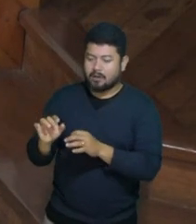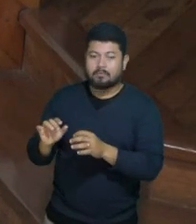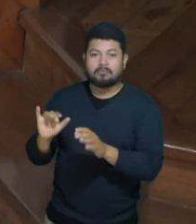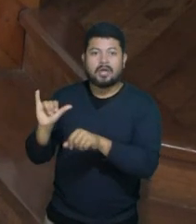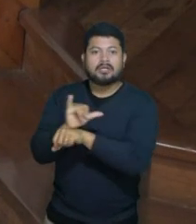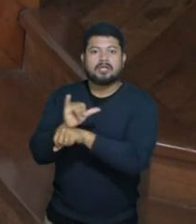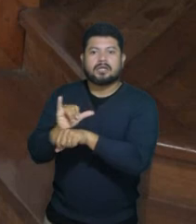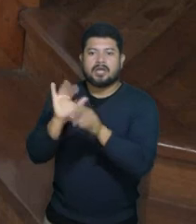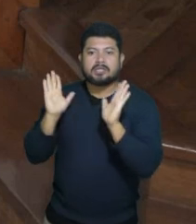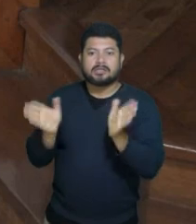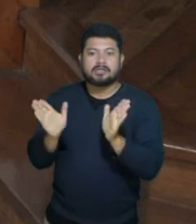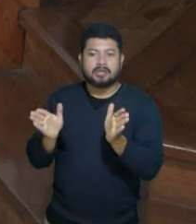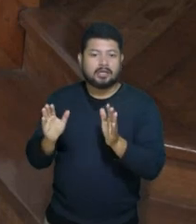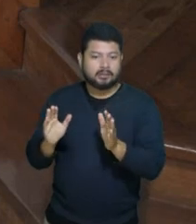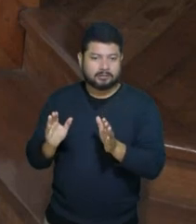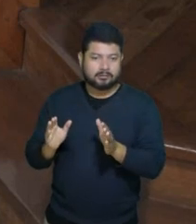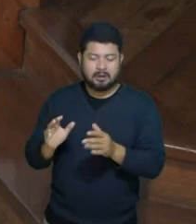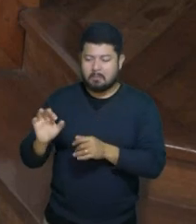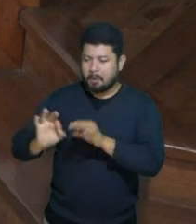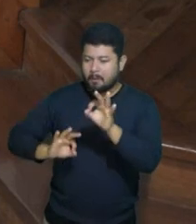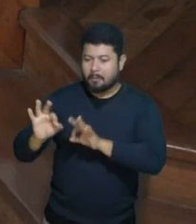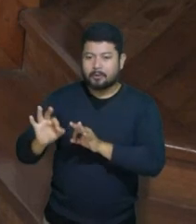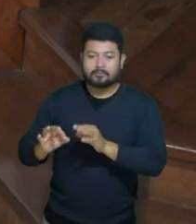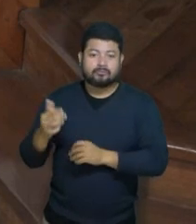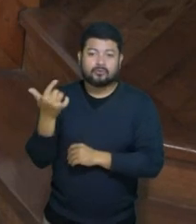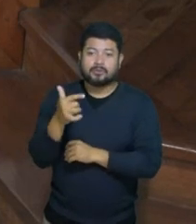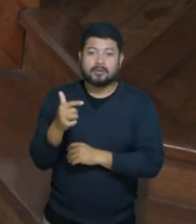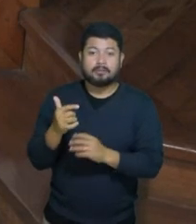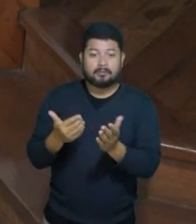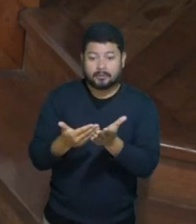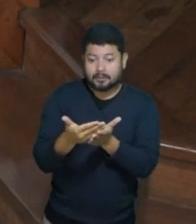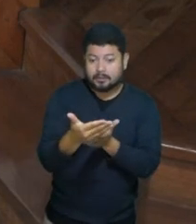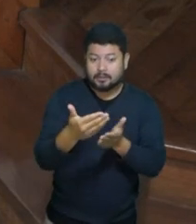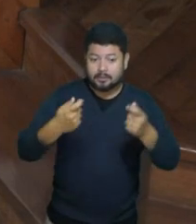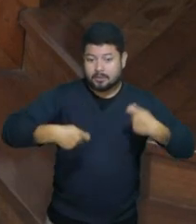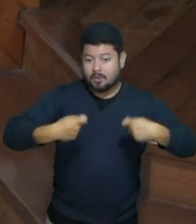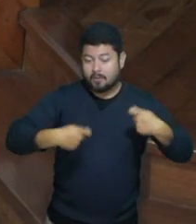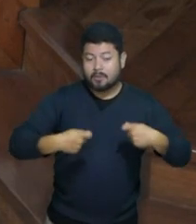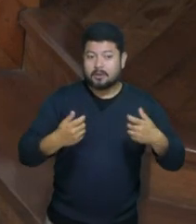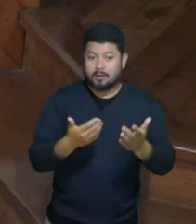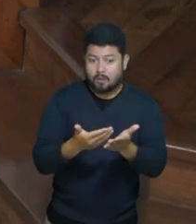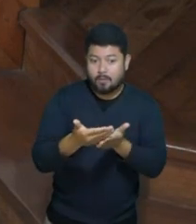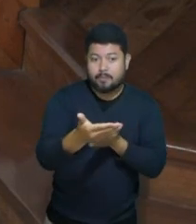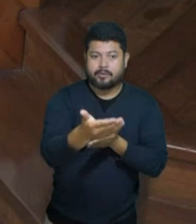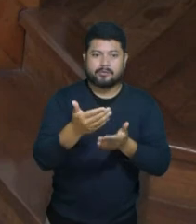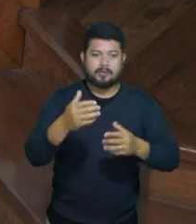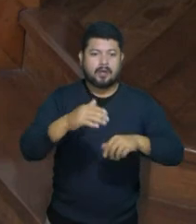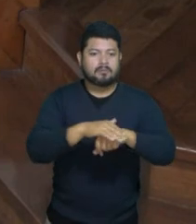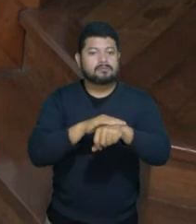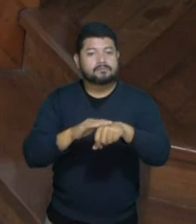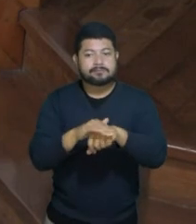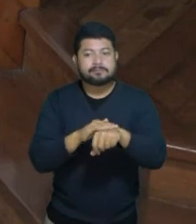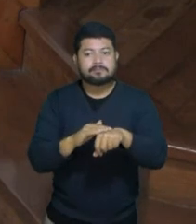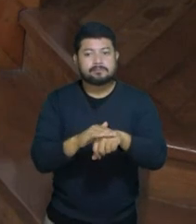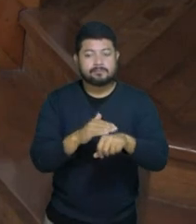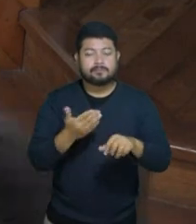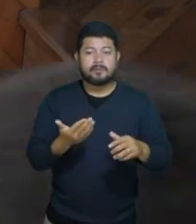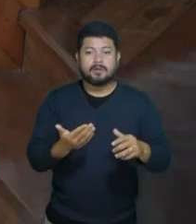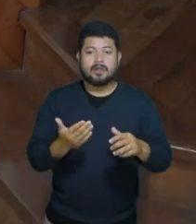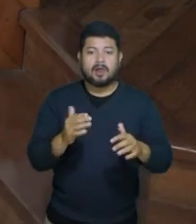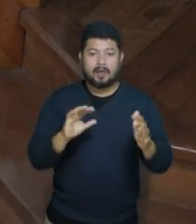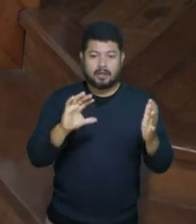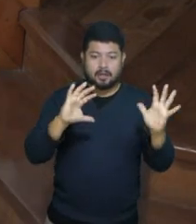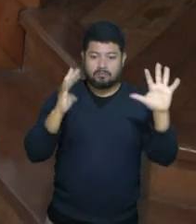né? É difícil, mas é conversar, começar essa conversa, é importantíssimo, né? Começar a ter essa conversa